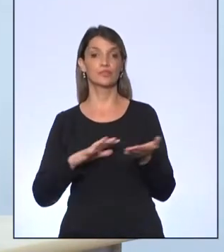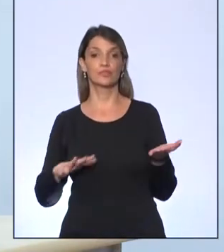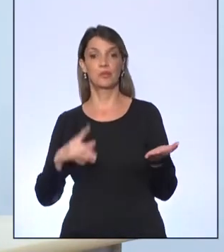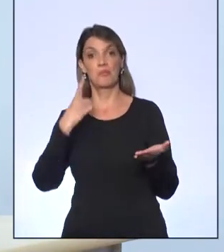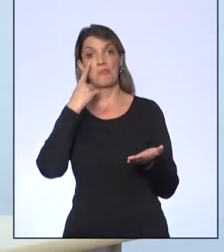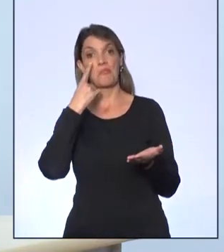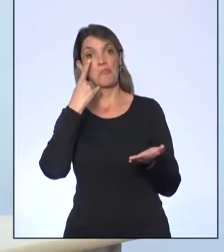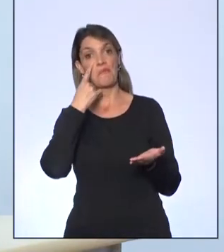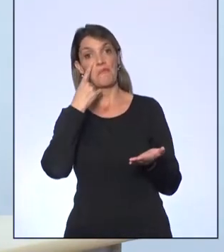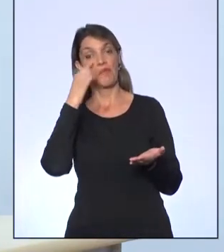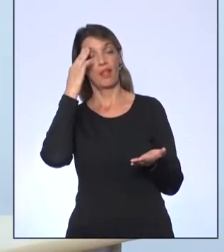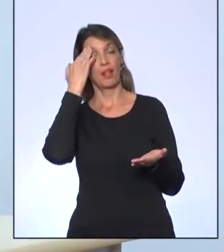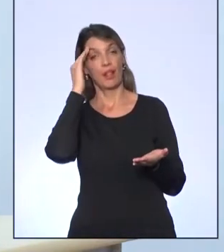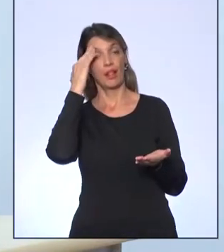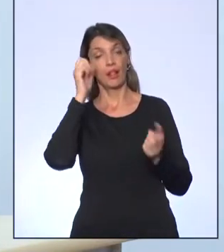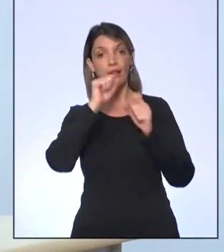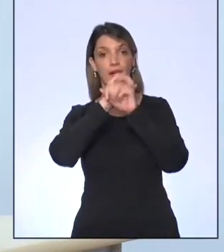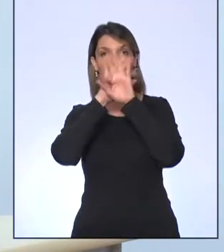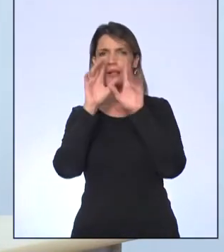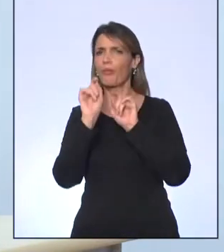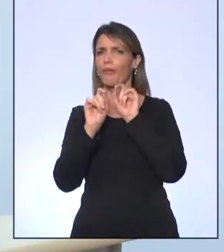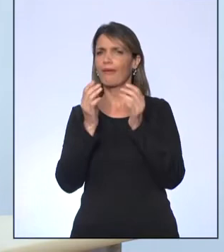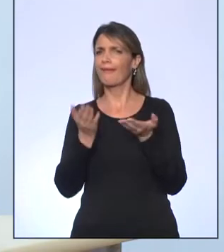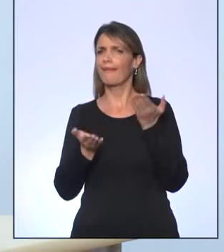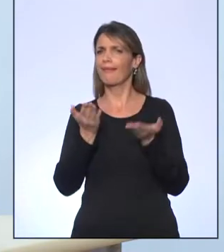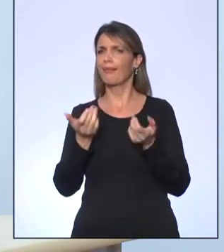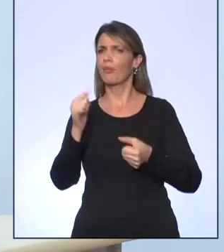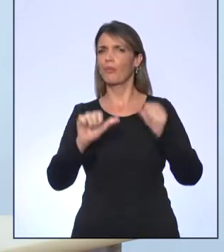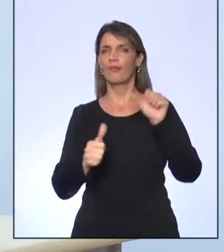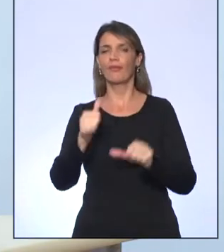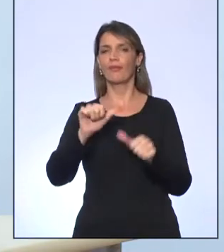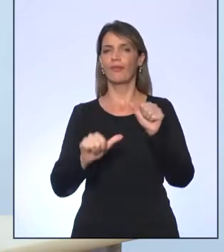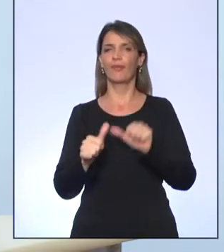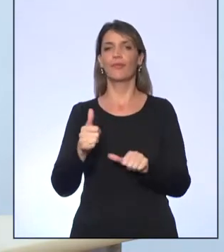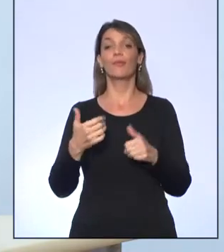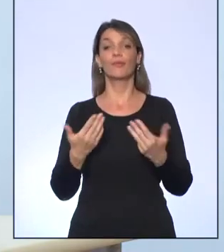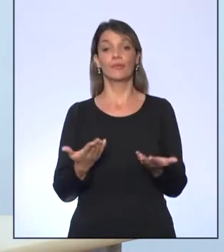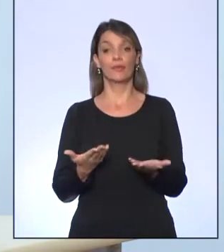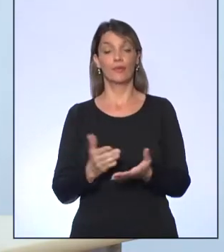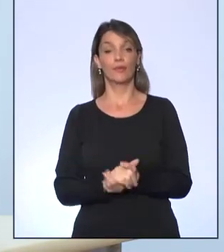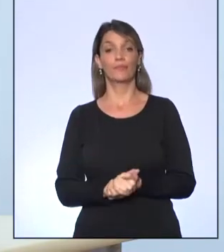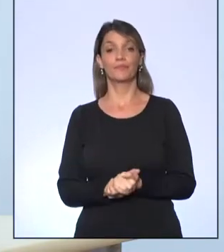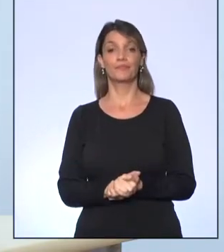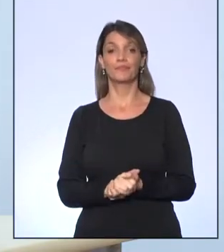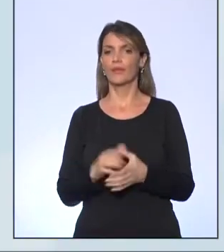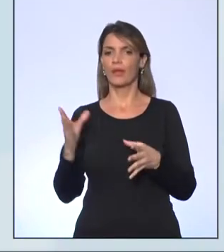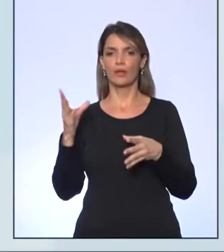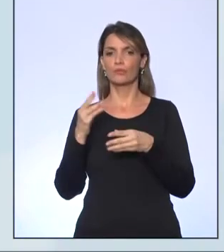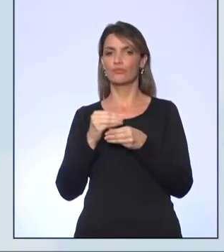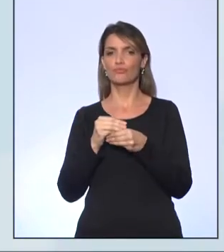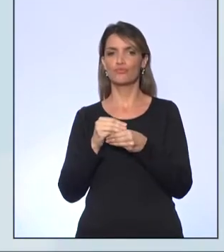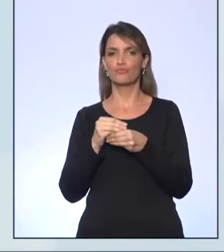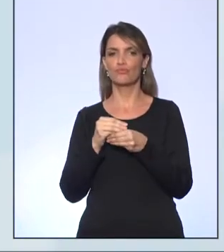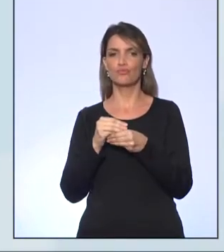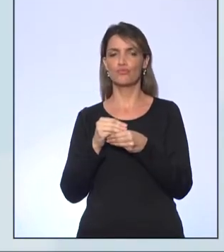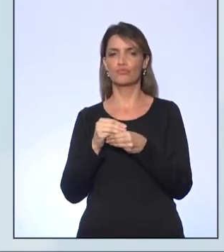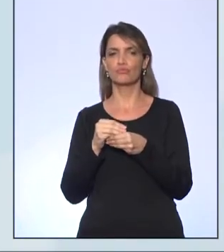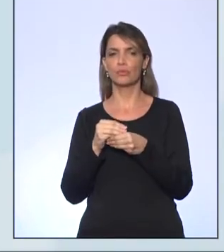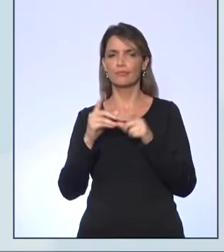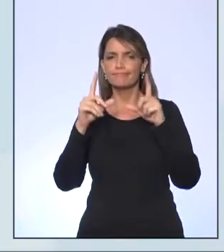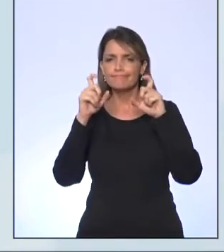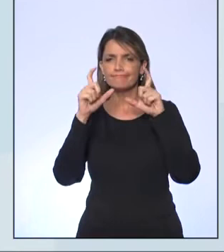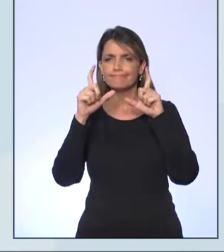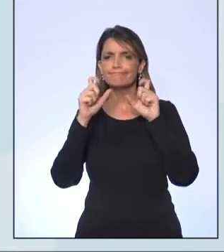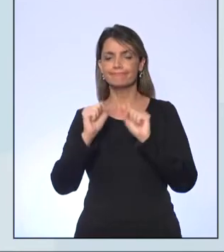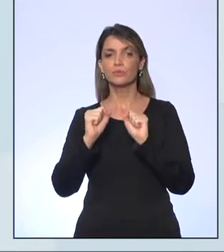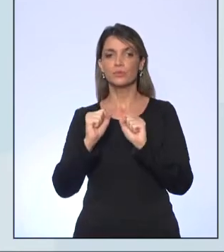deu para entender o que é esse tal de equilíbrio químico. Então, aqui, ó, só um resuminho, que vocês podem até printar aí se